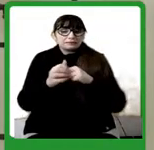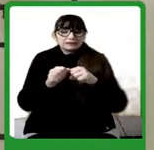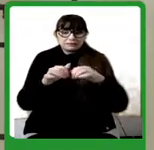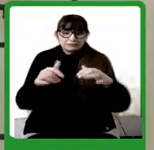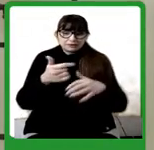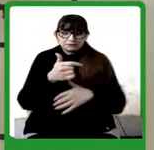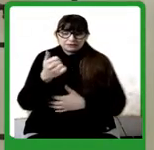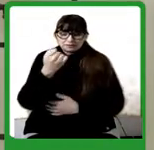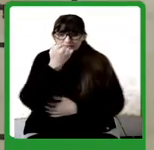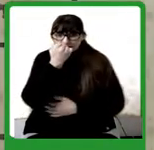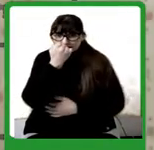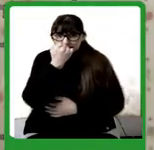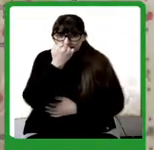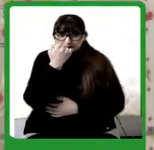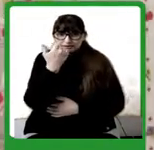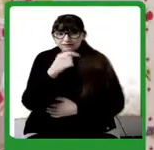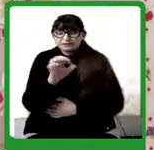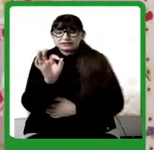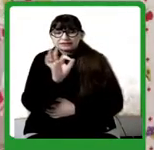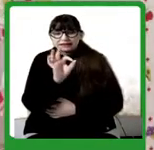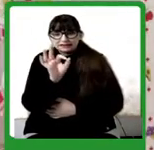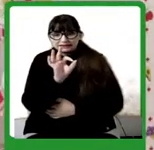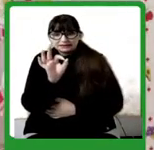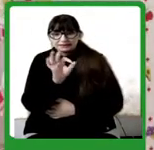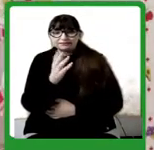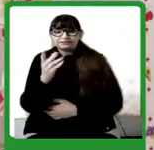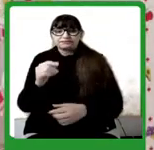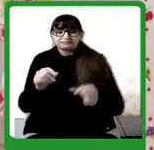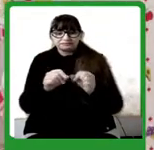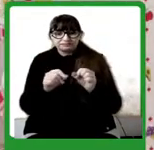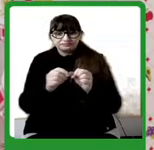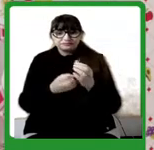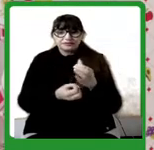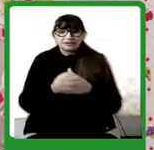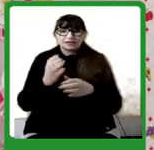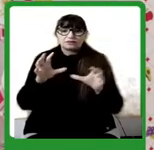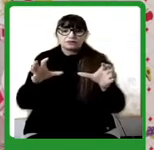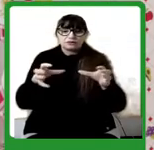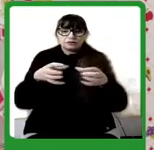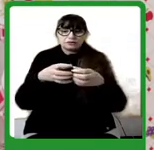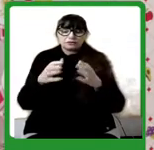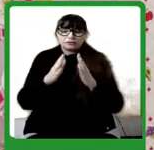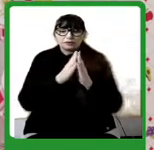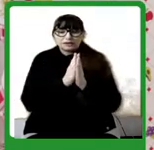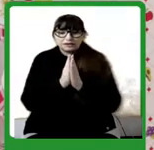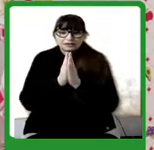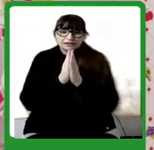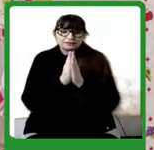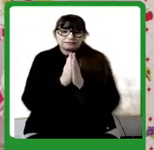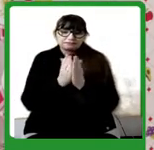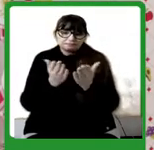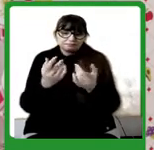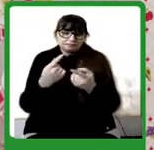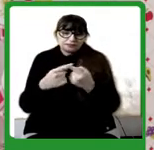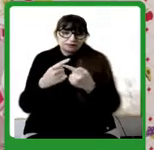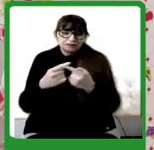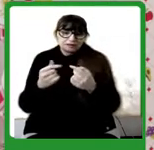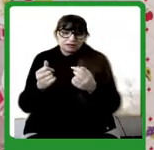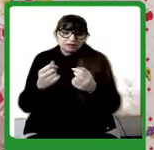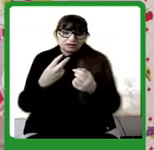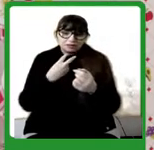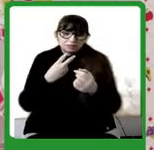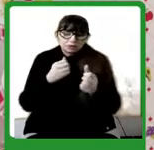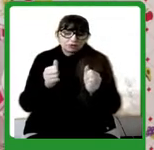gostava. Não tem mais os bailes. O que que fizemos? Criamos um grupo pra rezar. Porque não podemos mais rezar também, né? Se juntar pra rezar, que nós